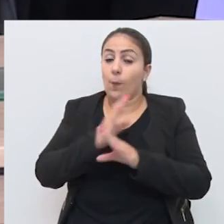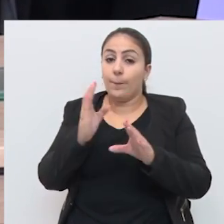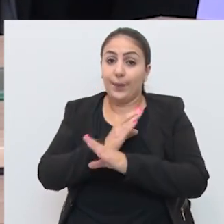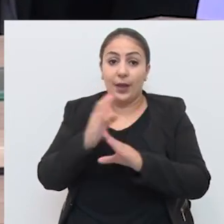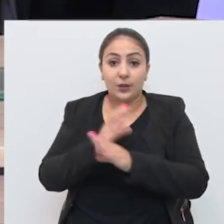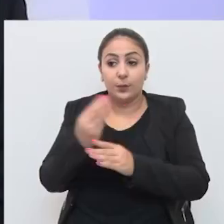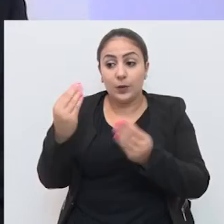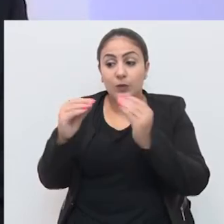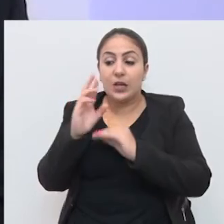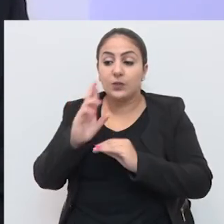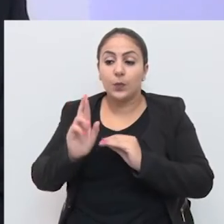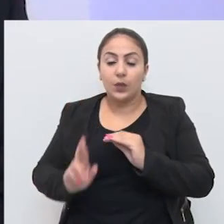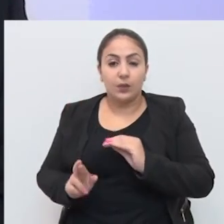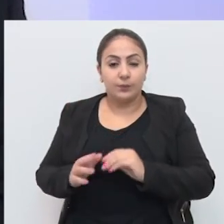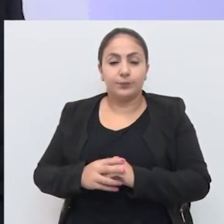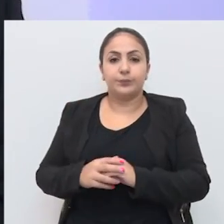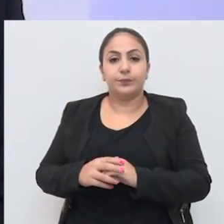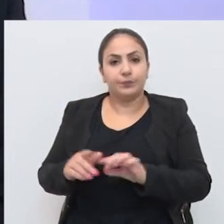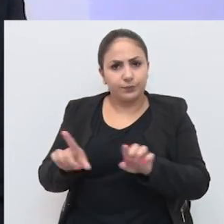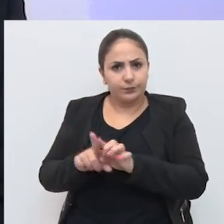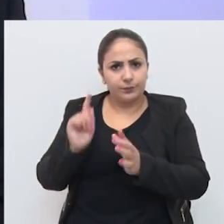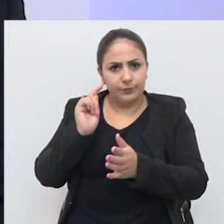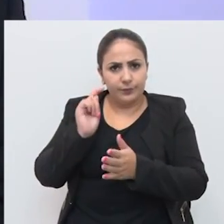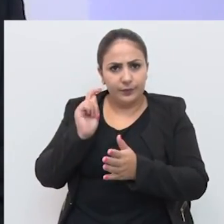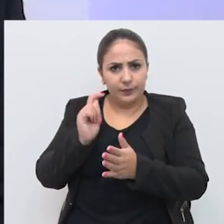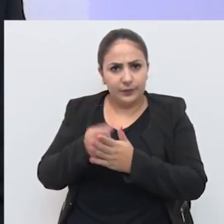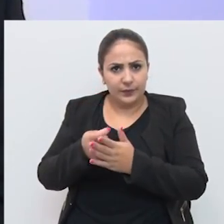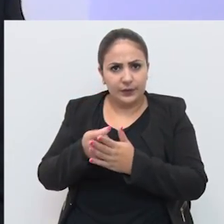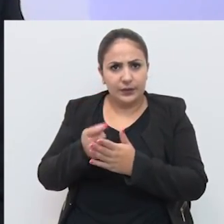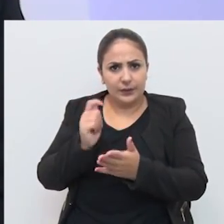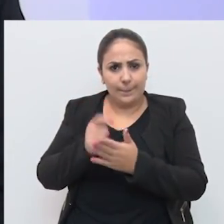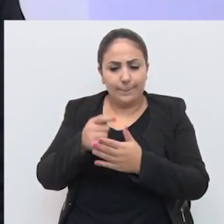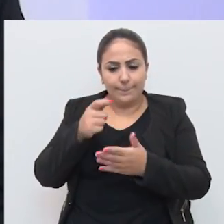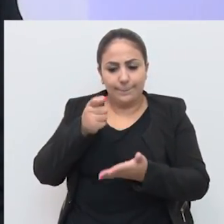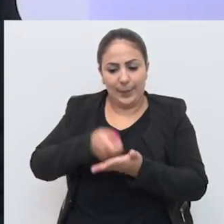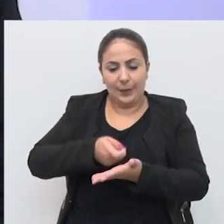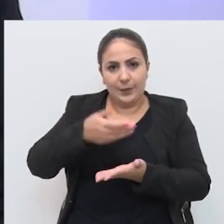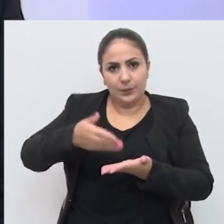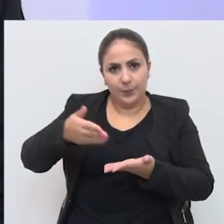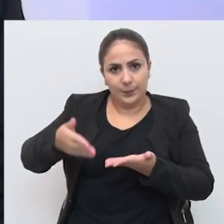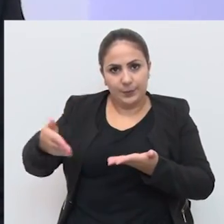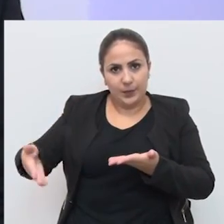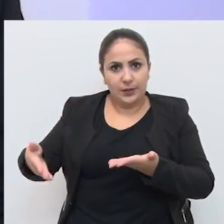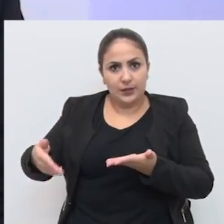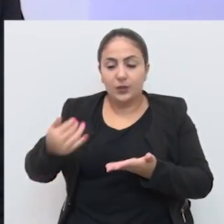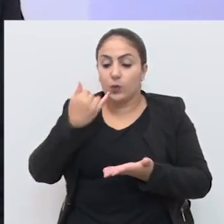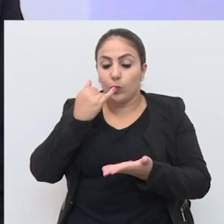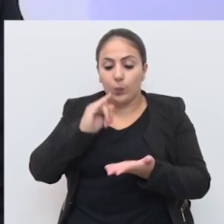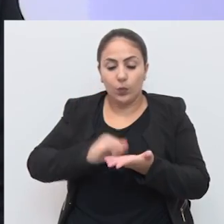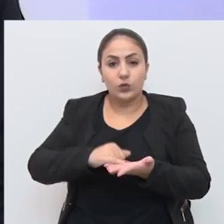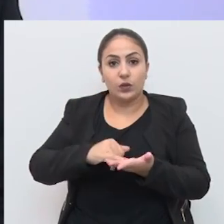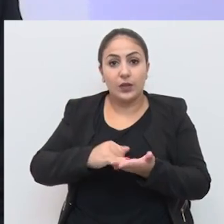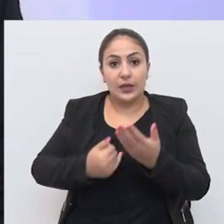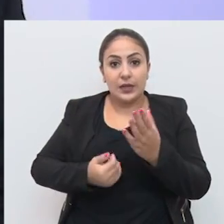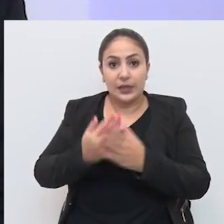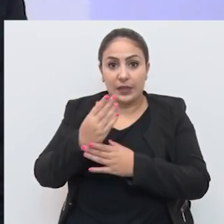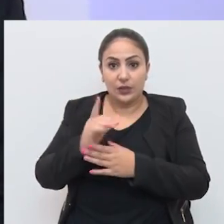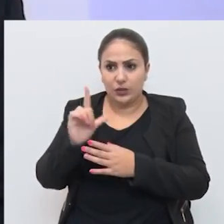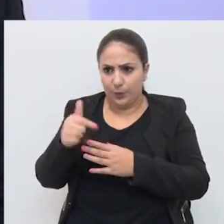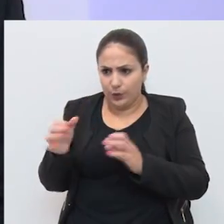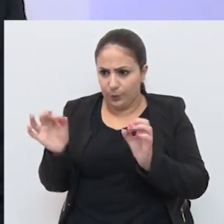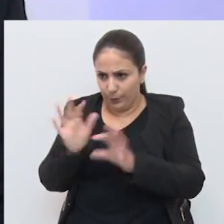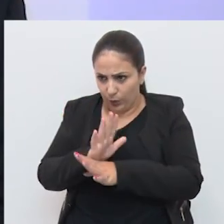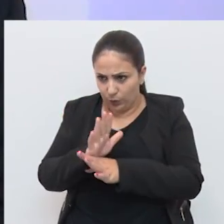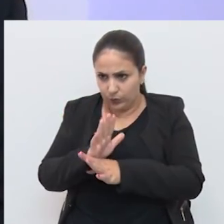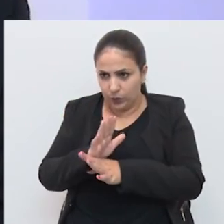completo, facilitando o preenchimento. E também o pagamento dos DARFs, das parcelas do imposto, que são gerados depois que